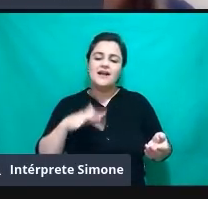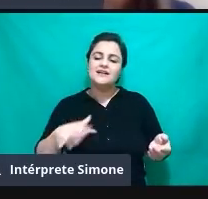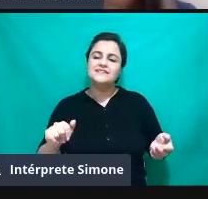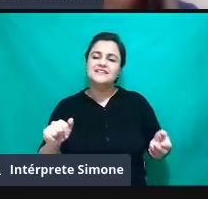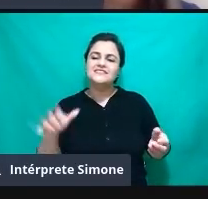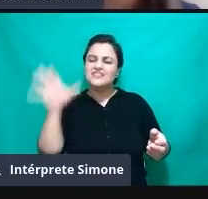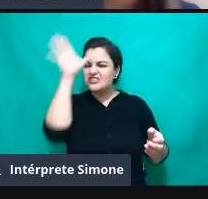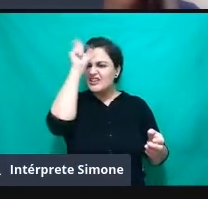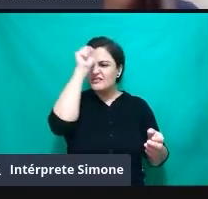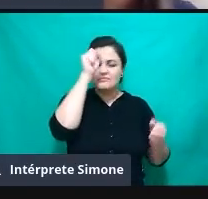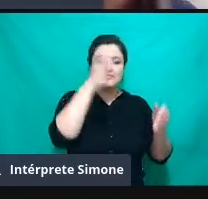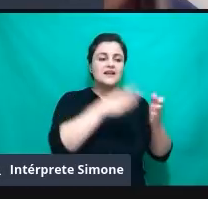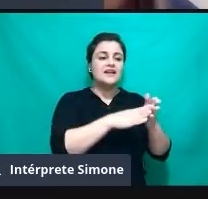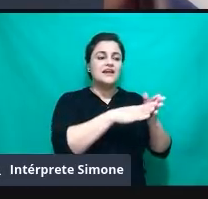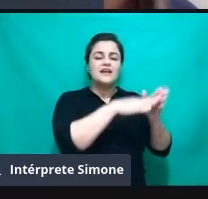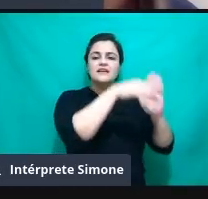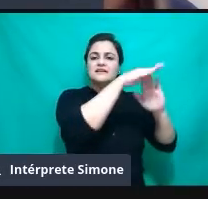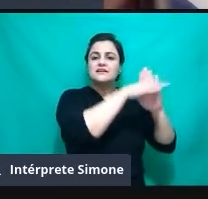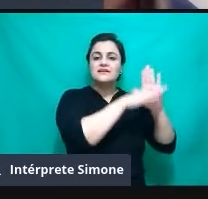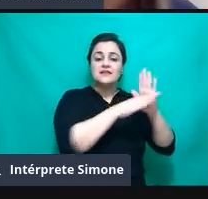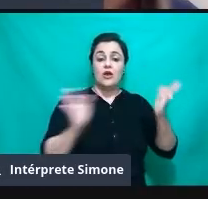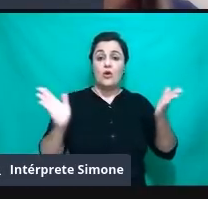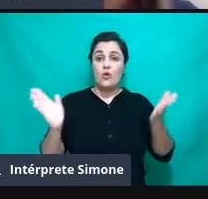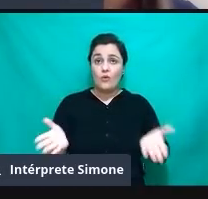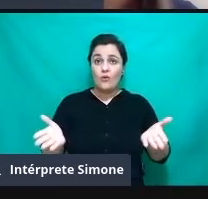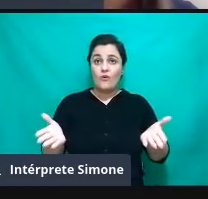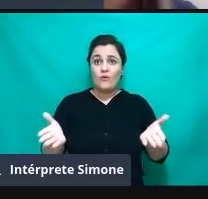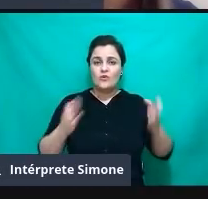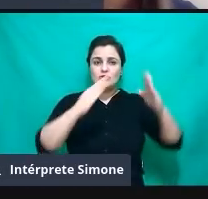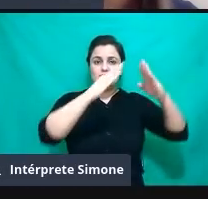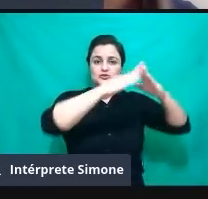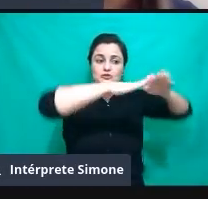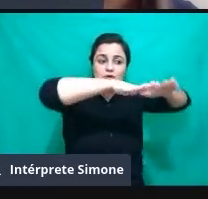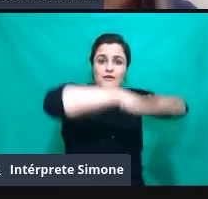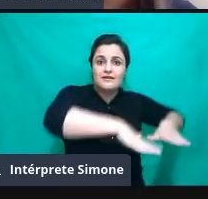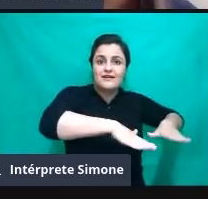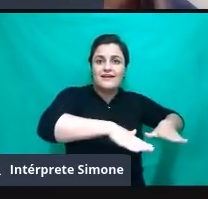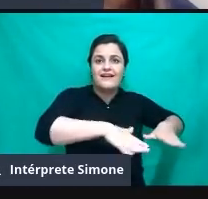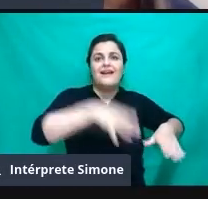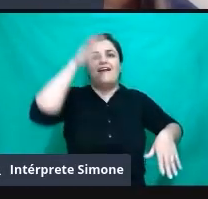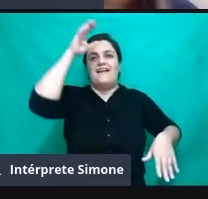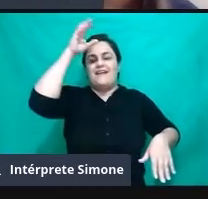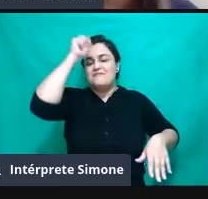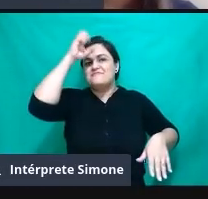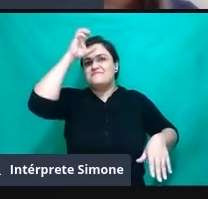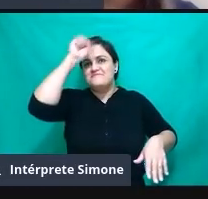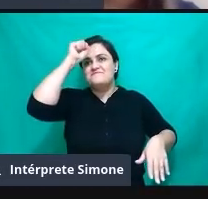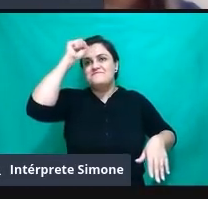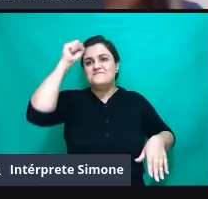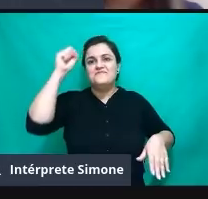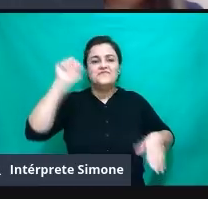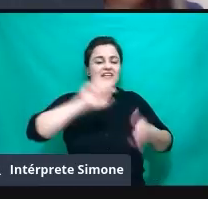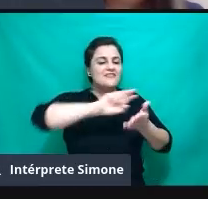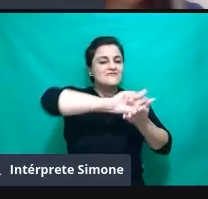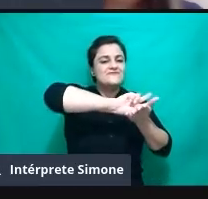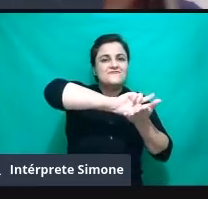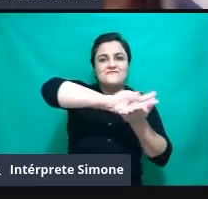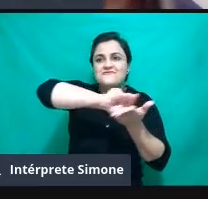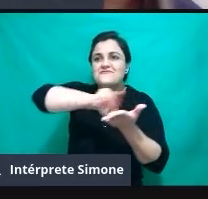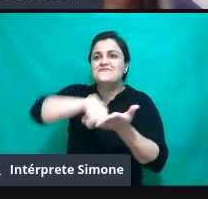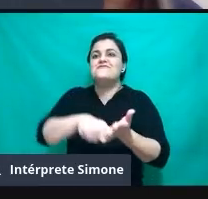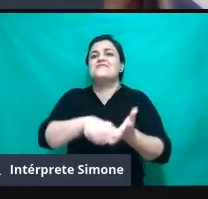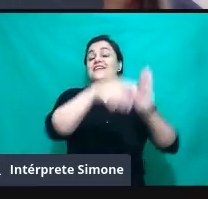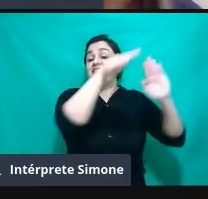faz parte do nosso dia a dia. Por mais que nós não, às vezes, refletimos se é algo que nós fazemos